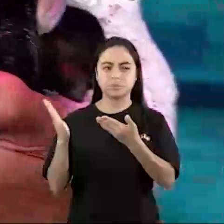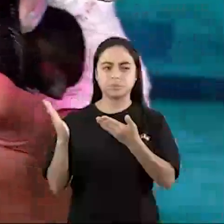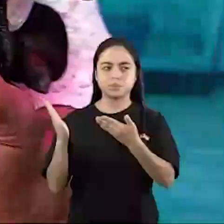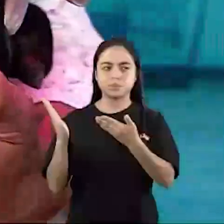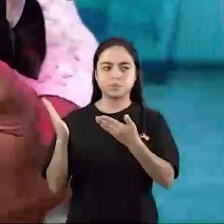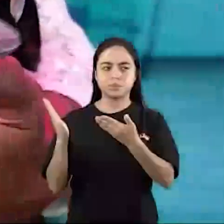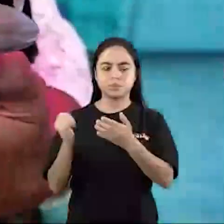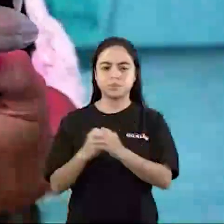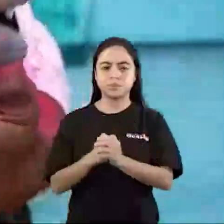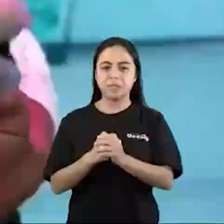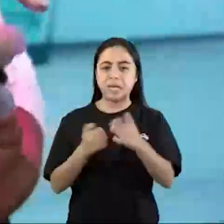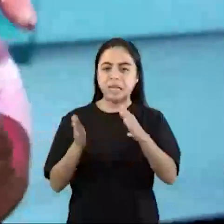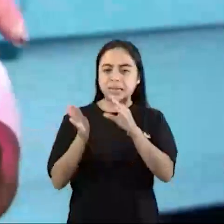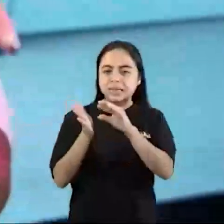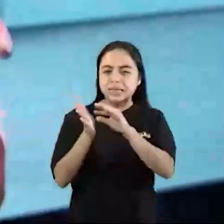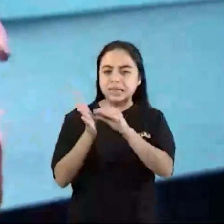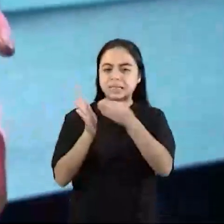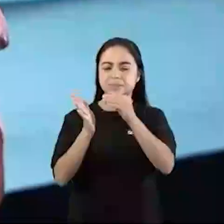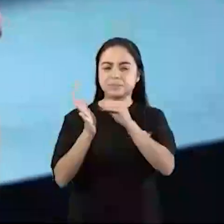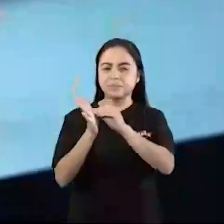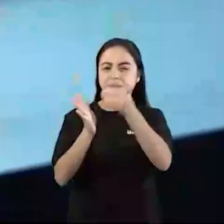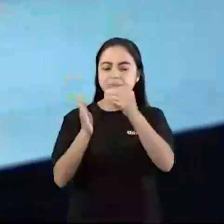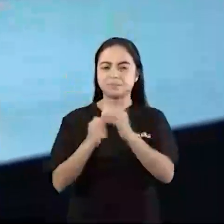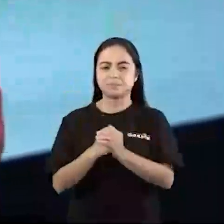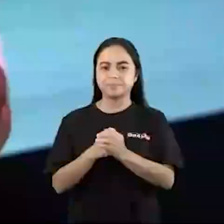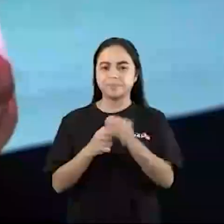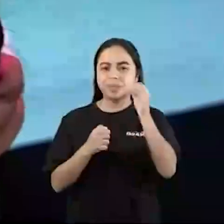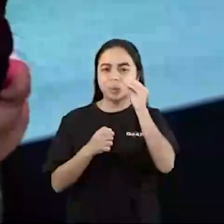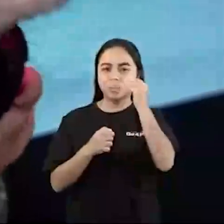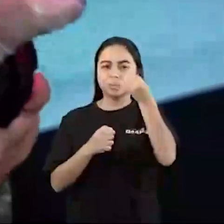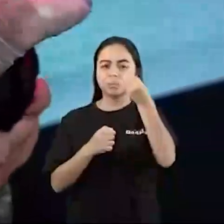E aí eu dou uma beliscadinha na dobra.